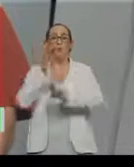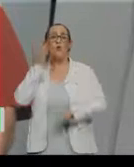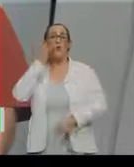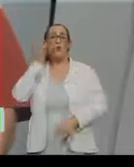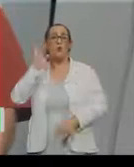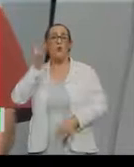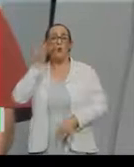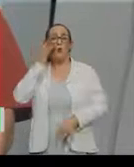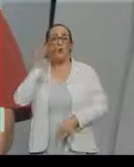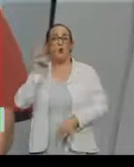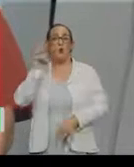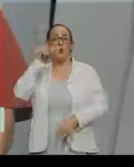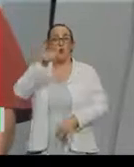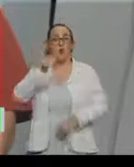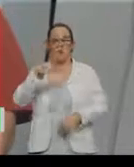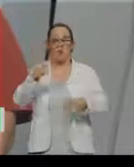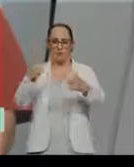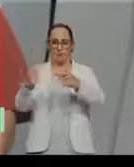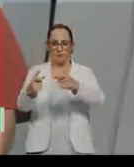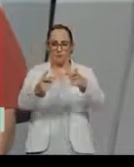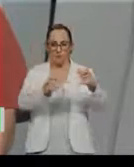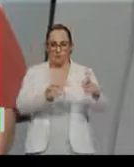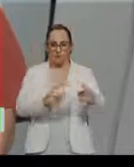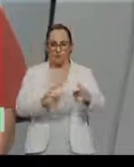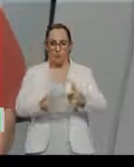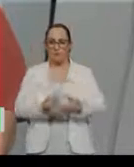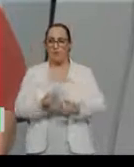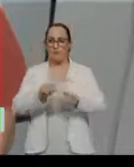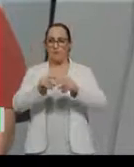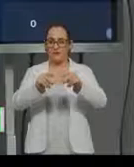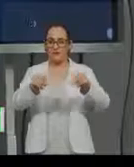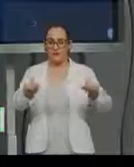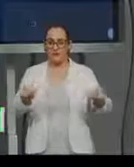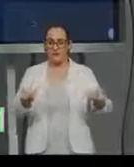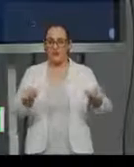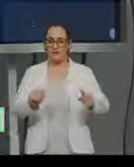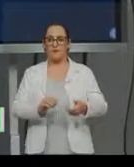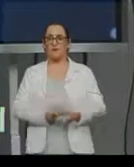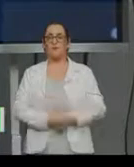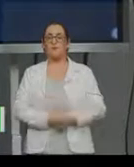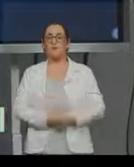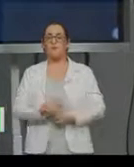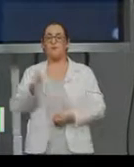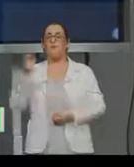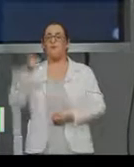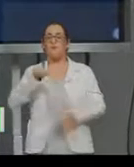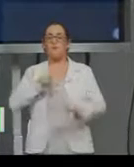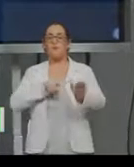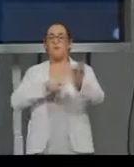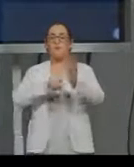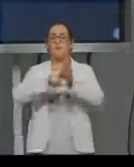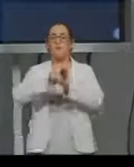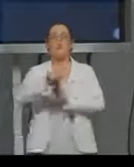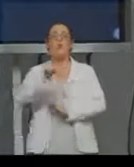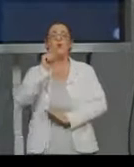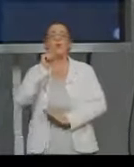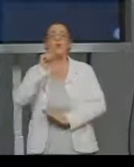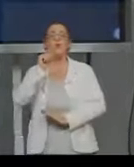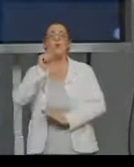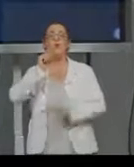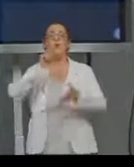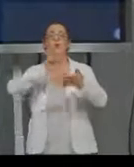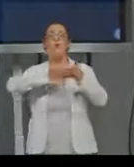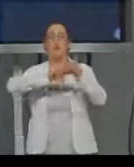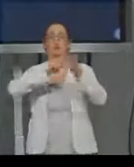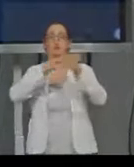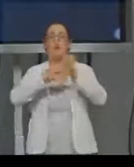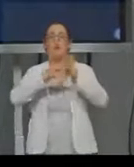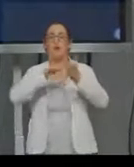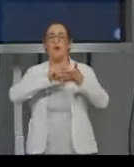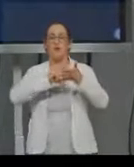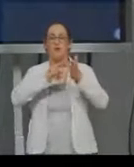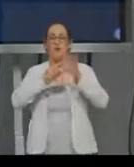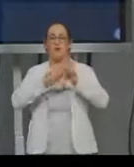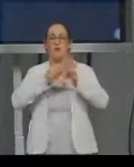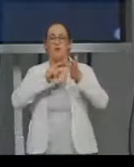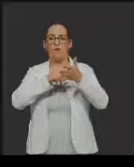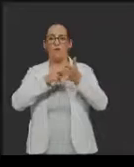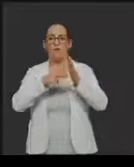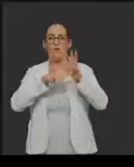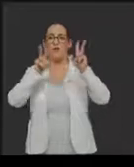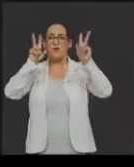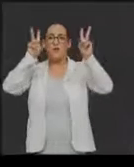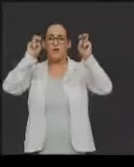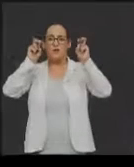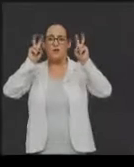região. Excelente, professor. Vamos para a próxima. Nossa próxima dúvida agora é uma dúvida de terceiro ano. O